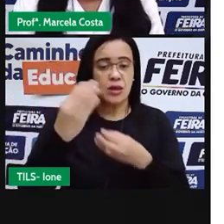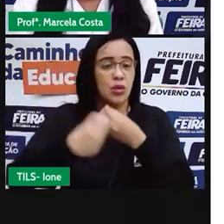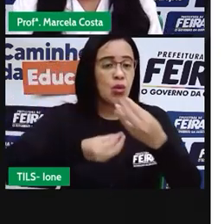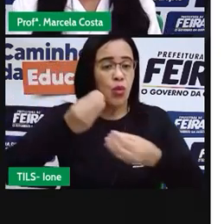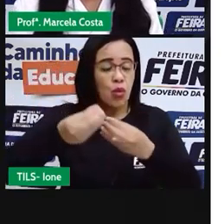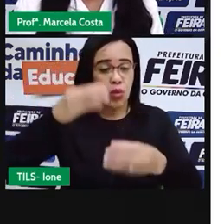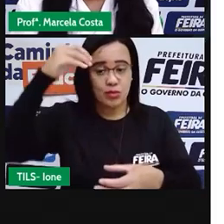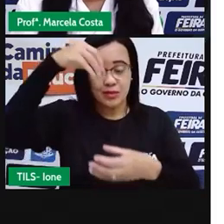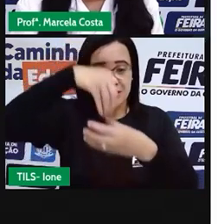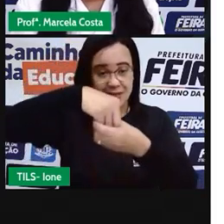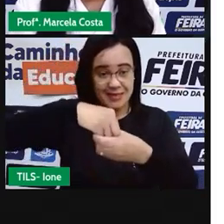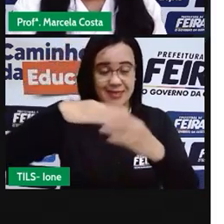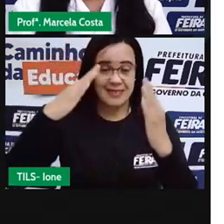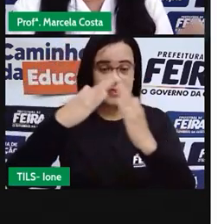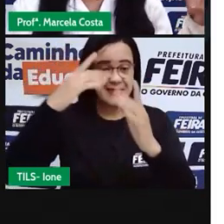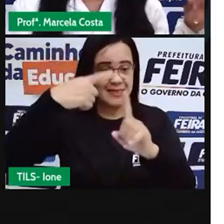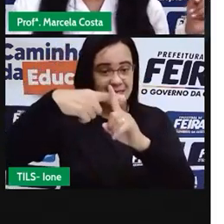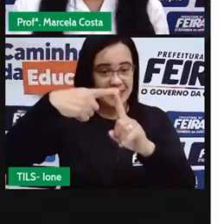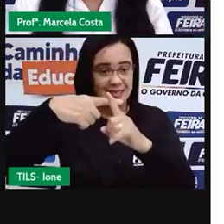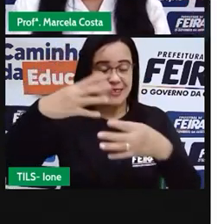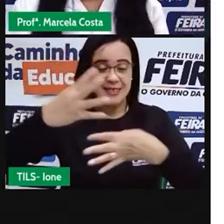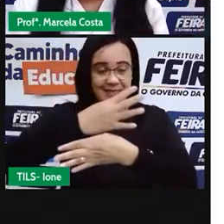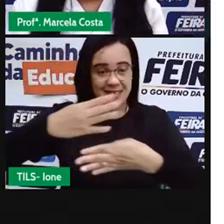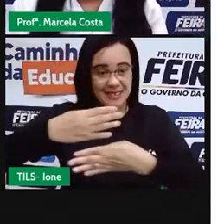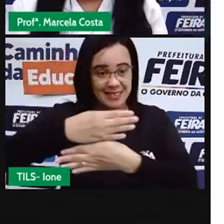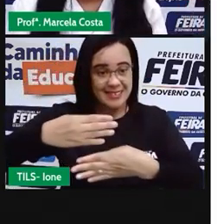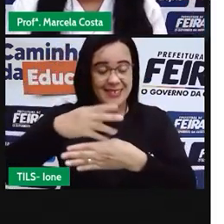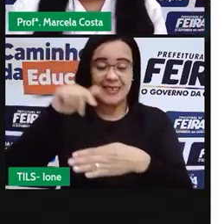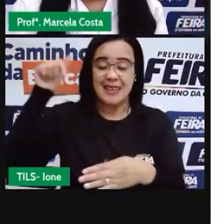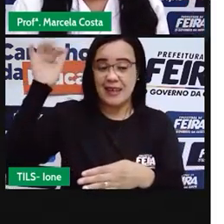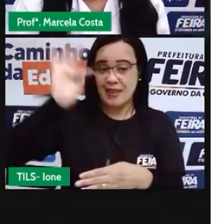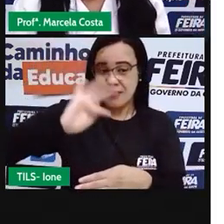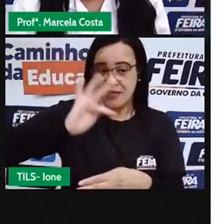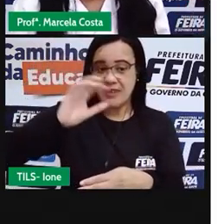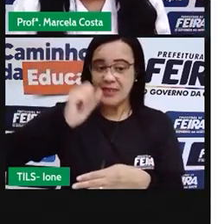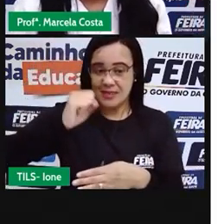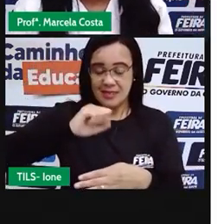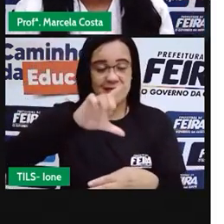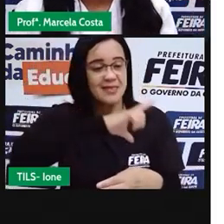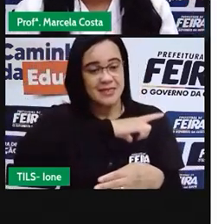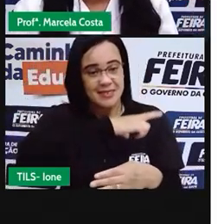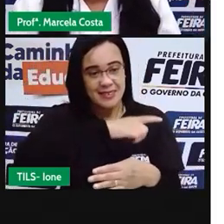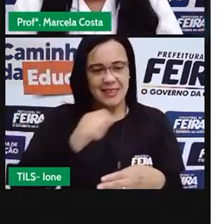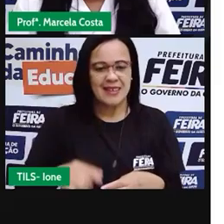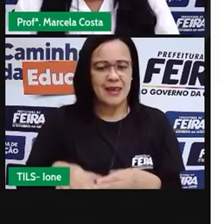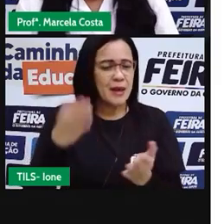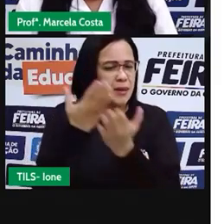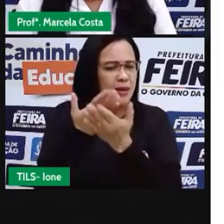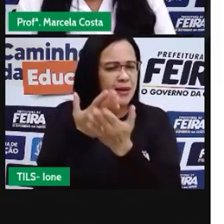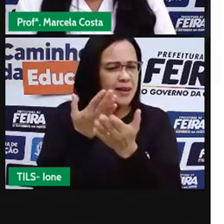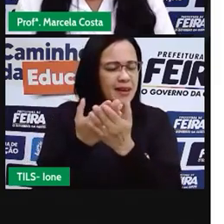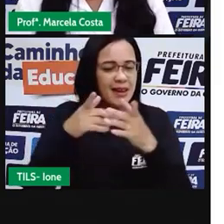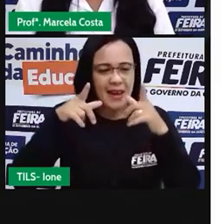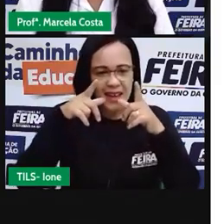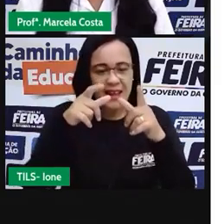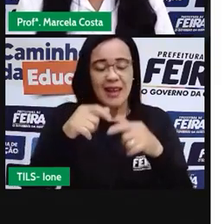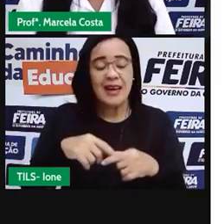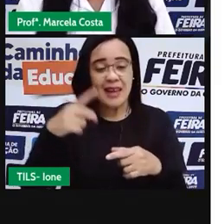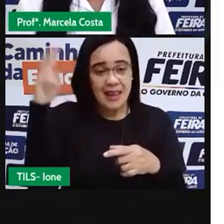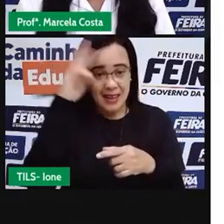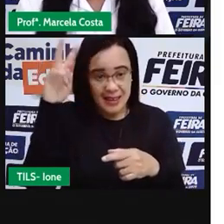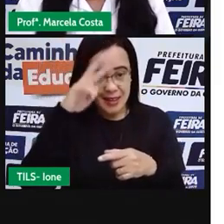Eu quero mostrar formas geométricas que a gente consegue ver, né, que são vistas